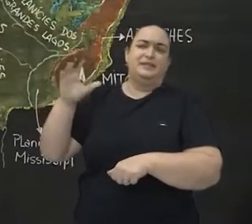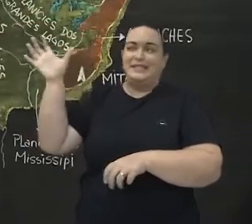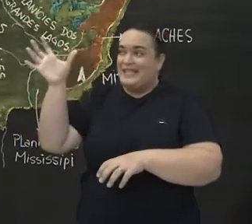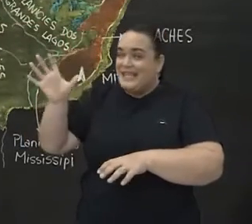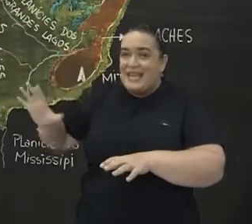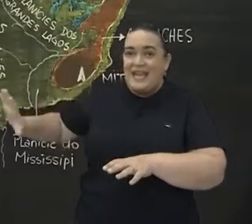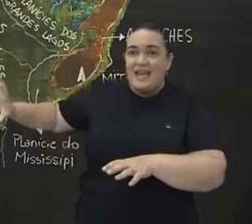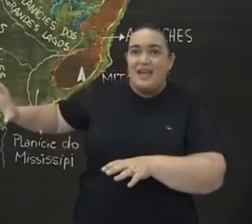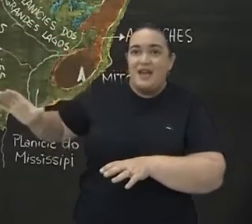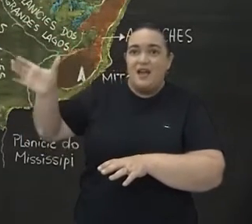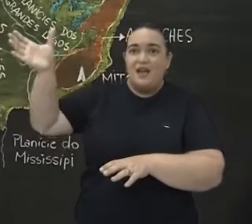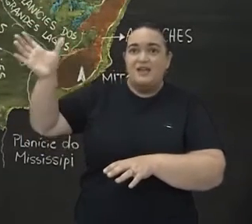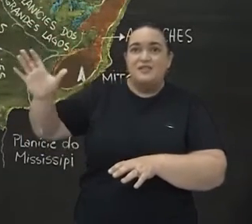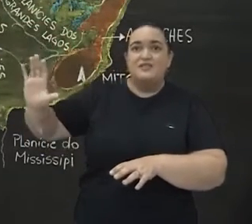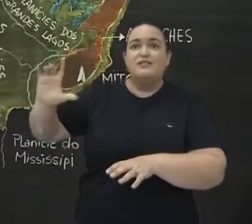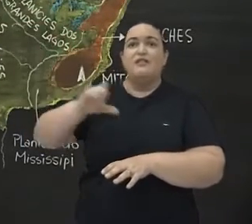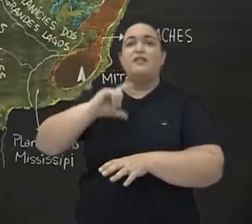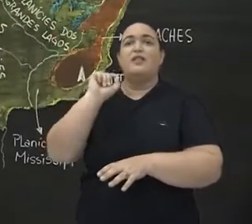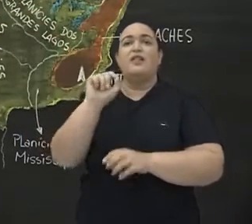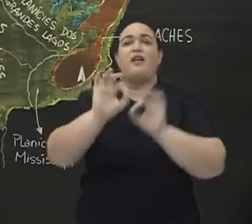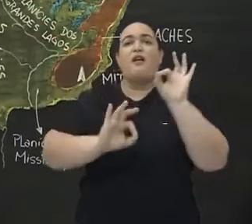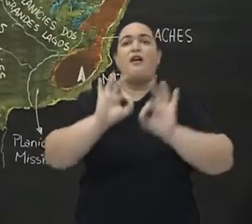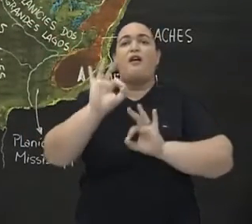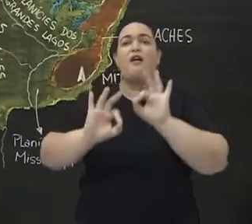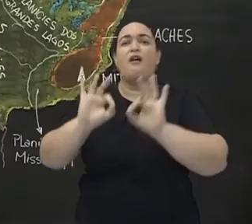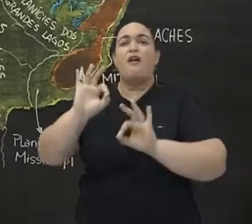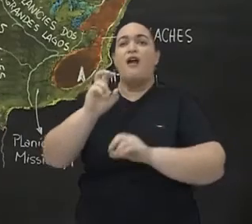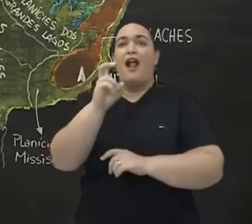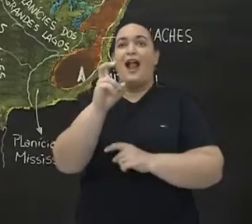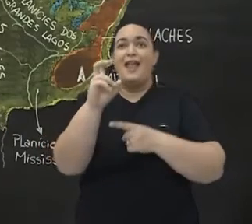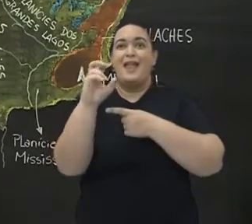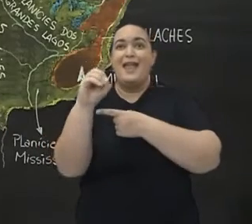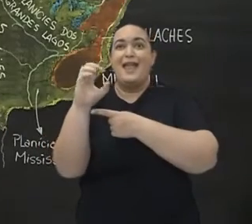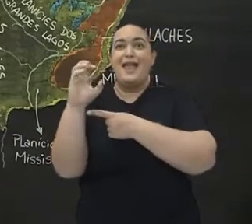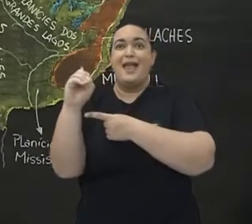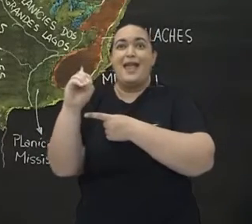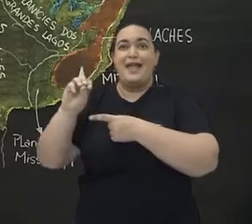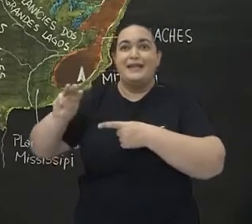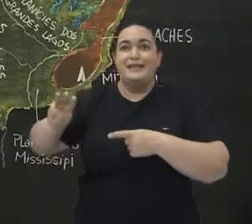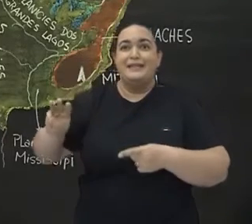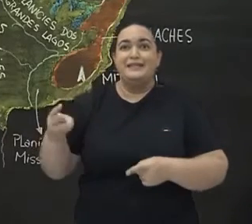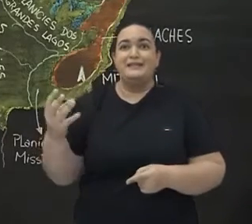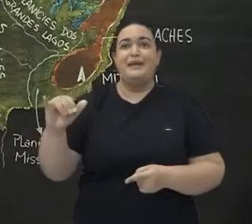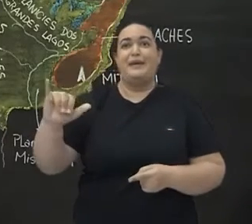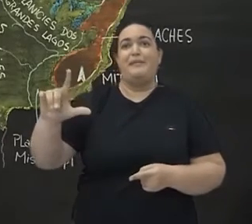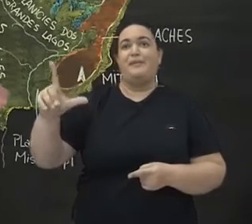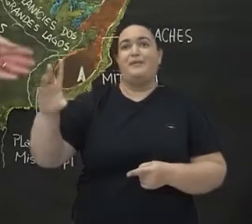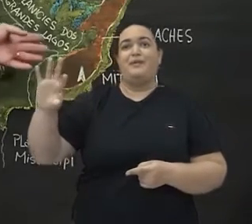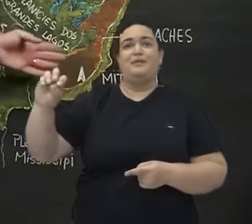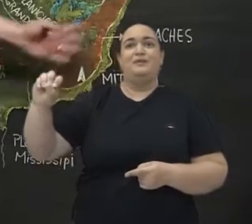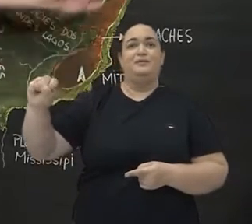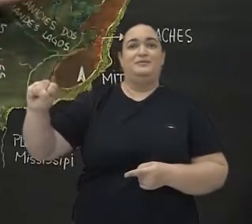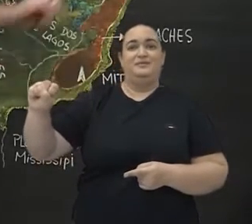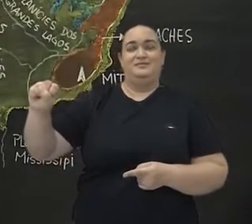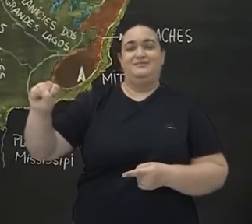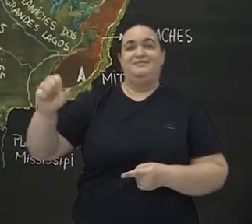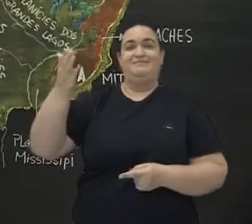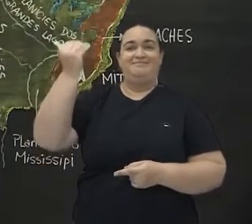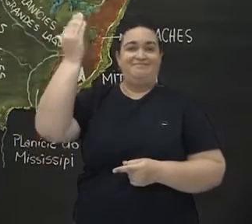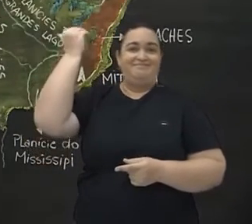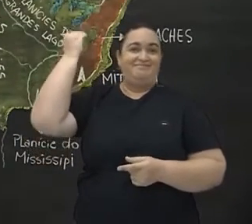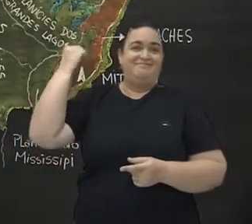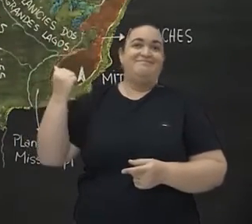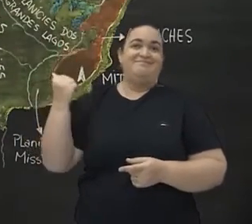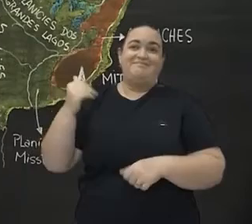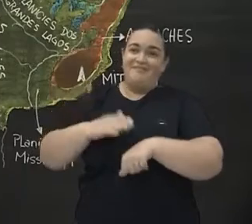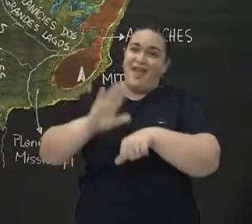região aqui, ela teve a sua formação há cerca de 500 milhões de anos atrás. Então, na geologia, nós já consideramos isso aqui